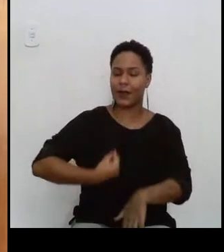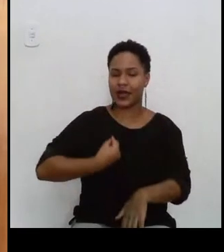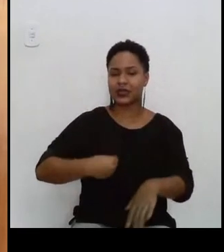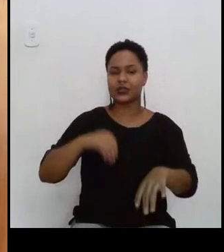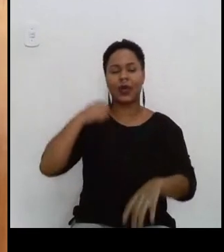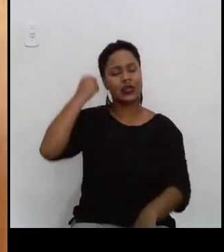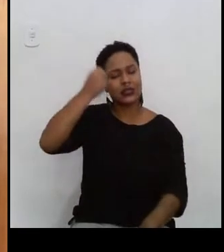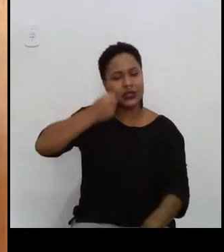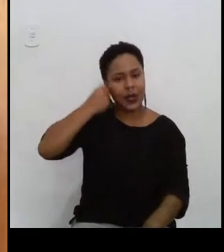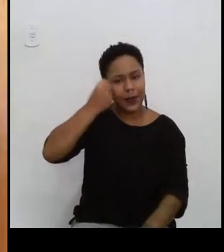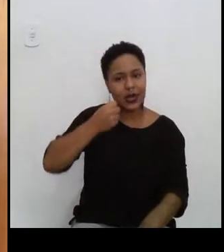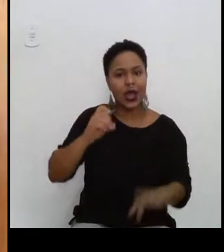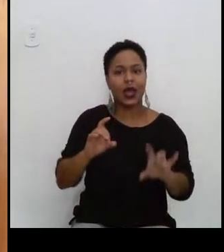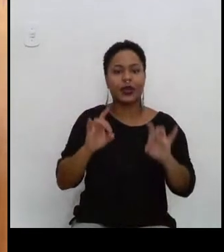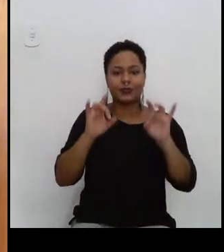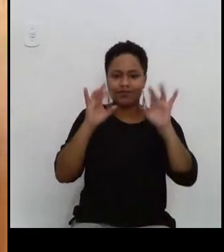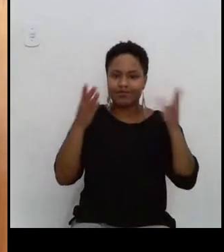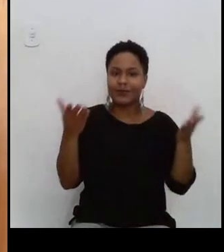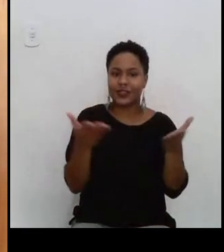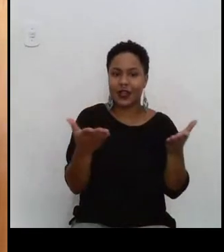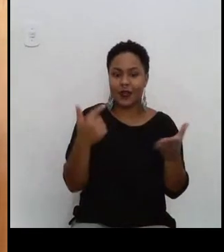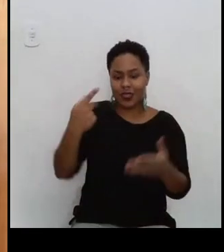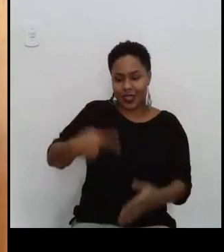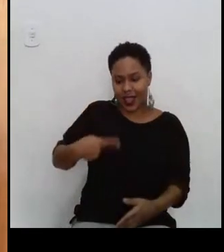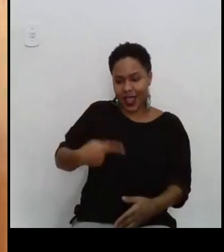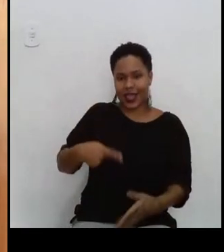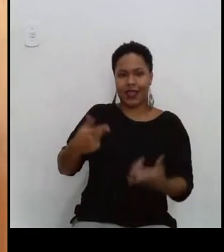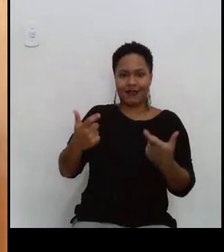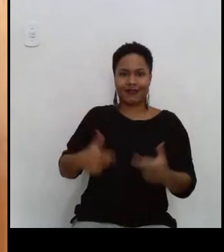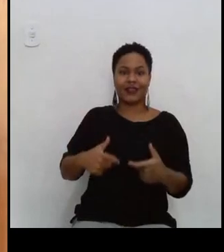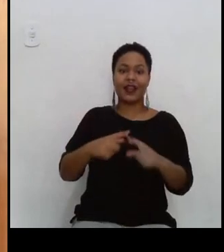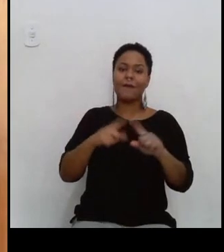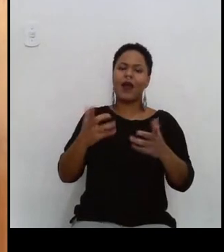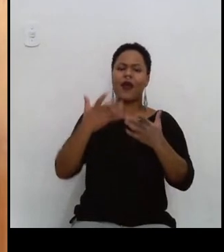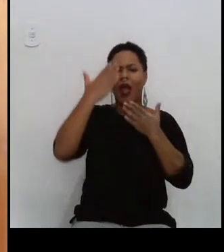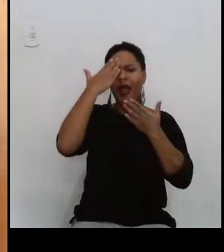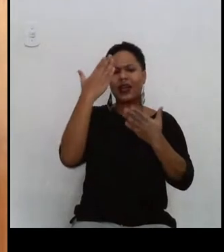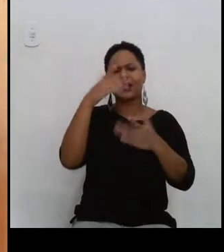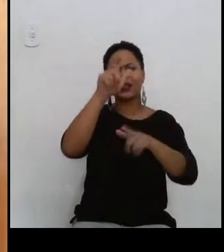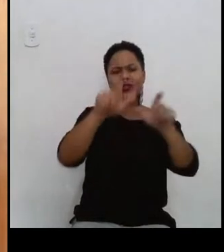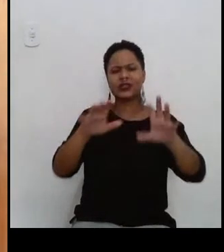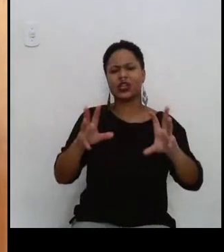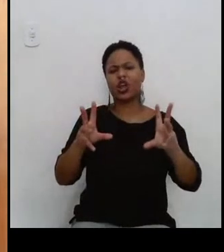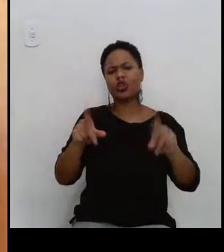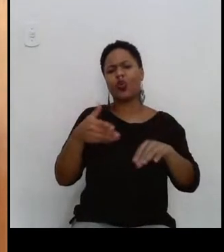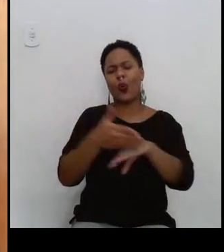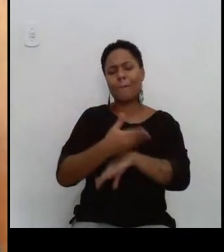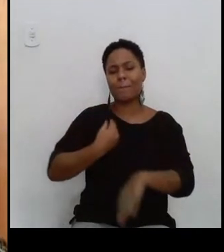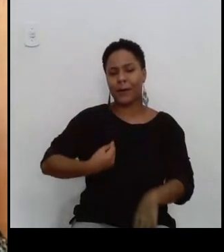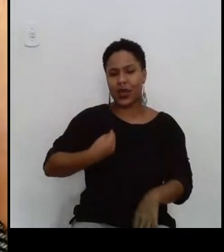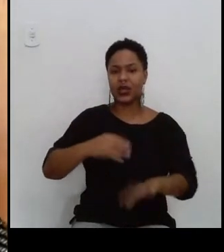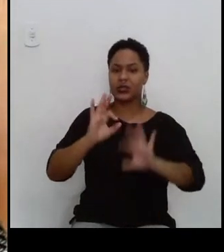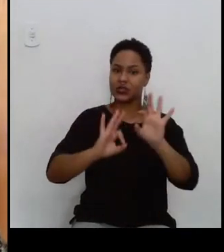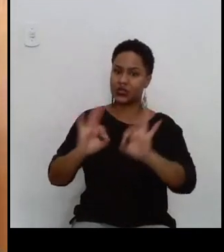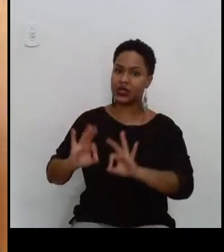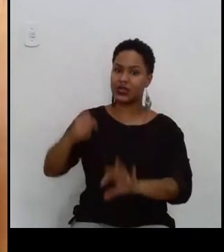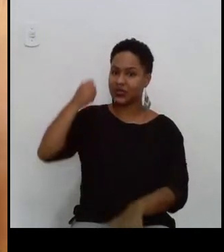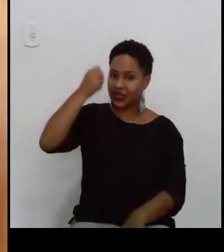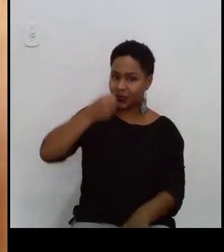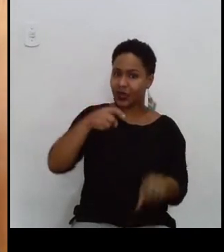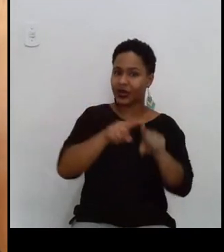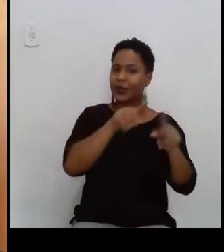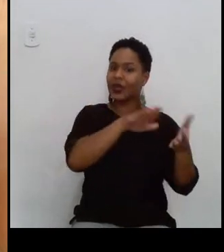Não era ninguém que ser agradecer a Dori que nem são parte dela para opcional seminário e aqui narrado estamos agora se troca o seu trabalho em equipa